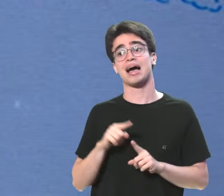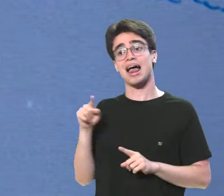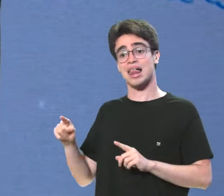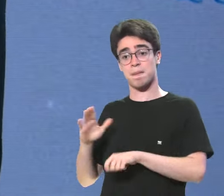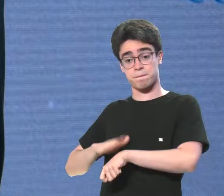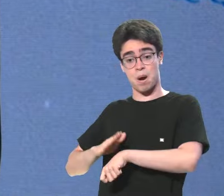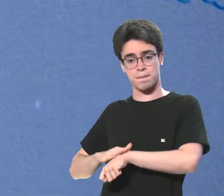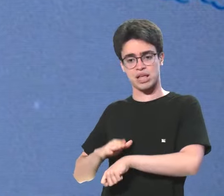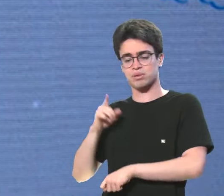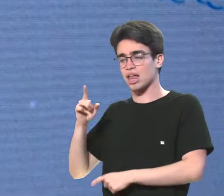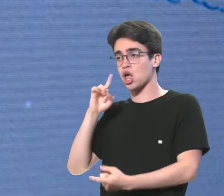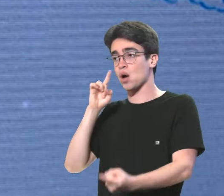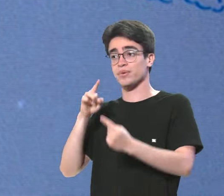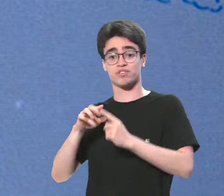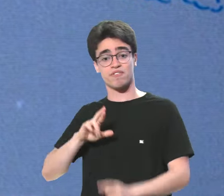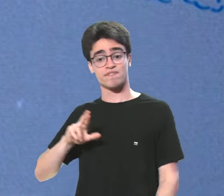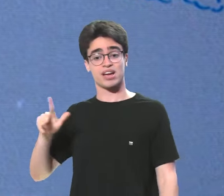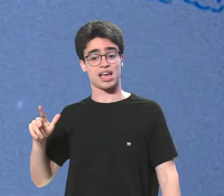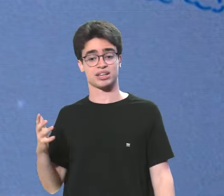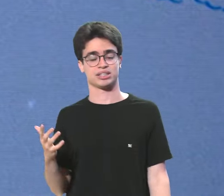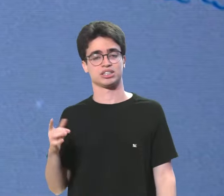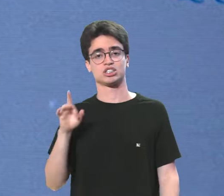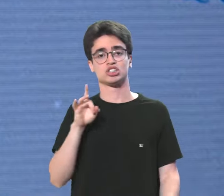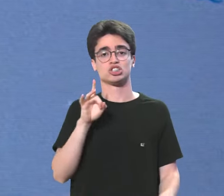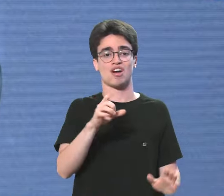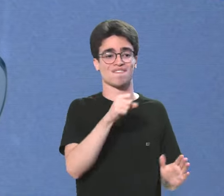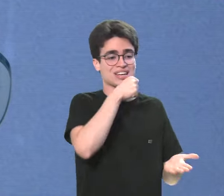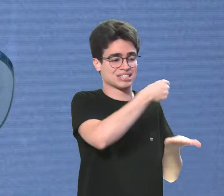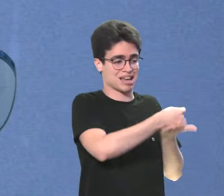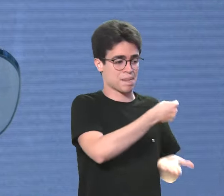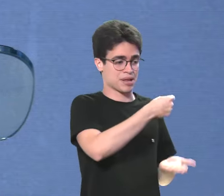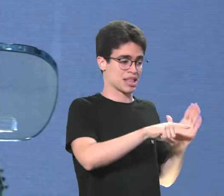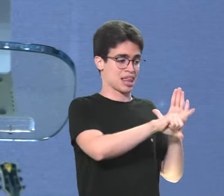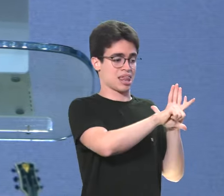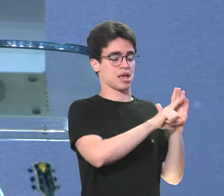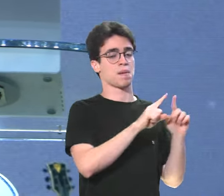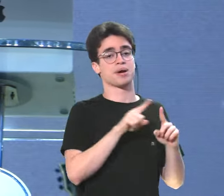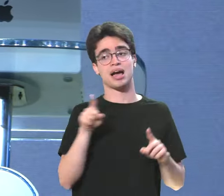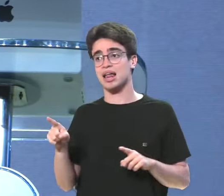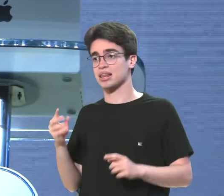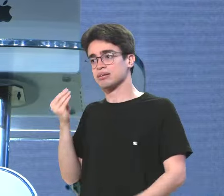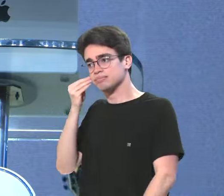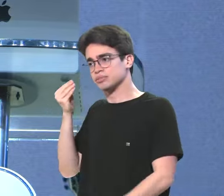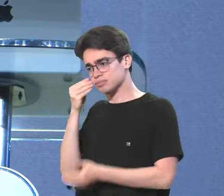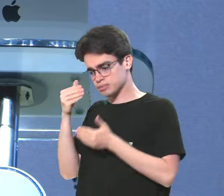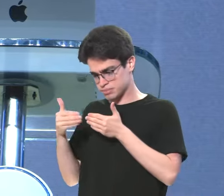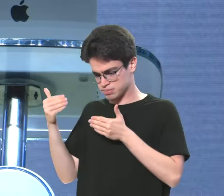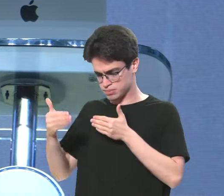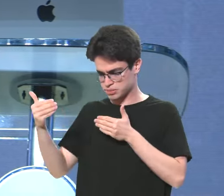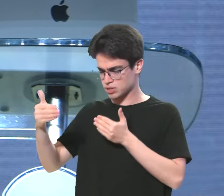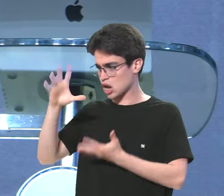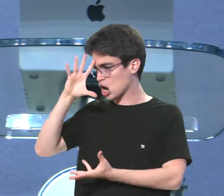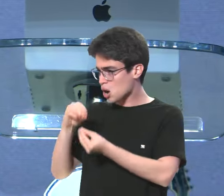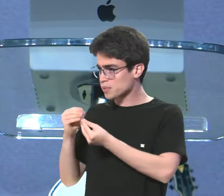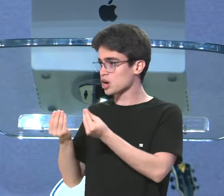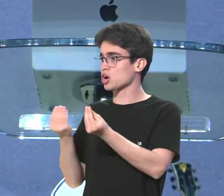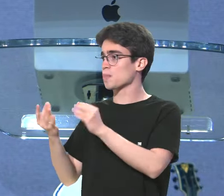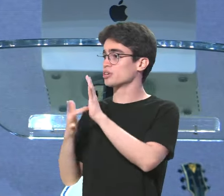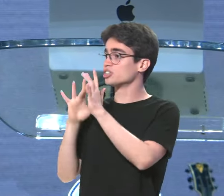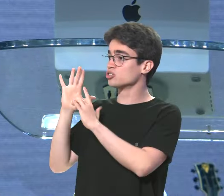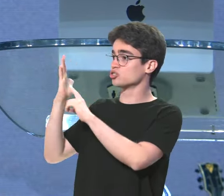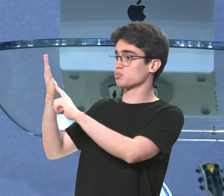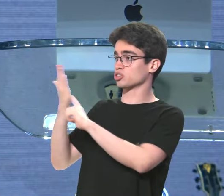com outro propósito não só a lei do Antigo Testamento ele tinha que entender mais sobre o Senhor Jesus que tinha acabado de se revelar